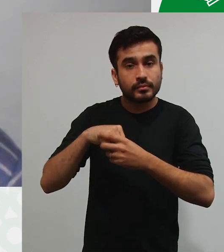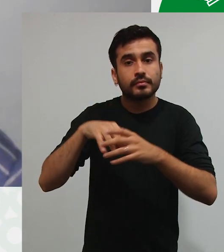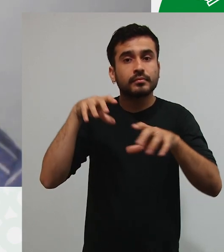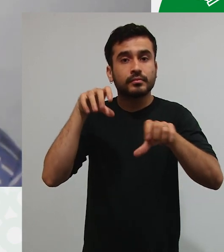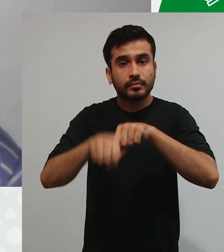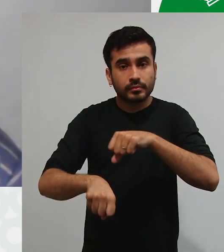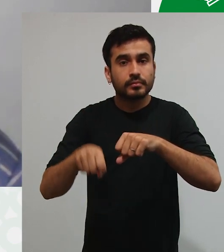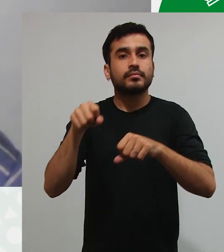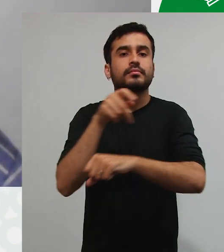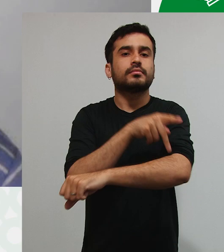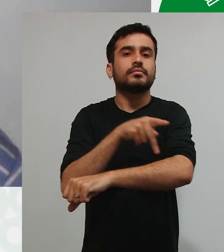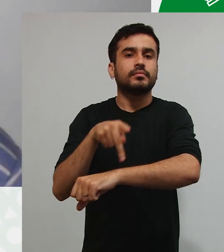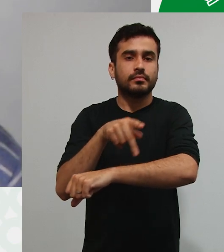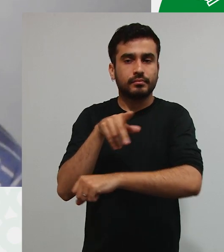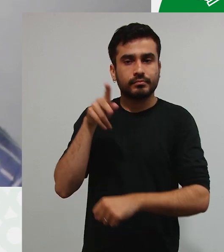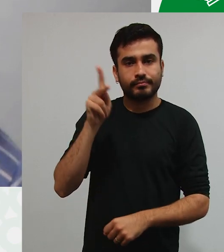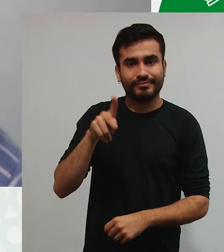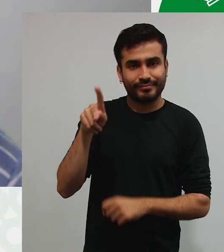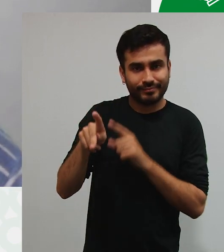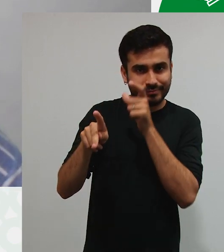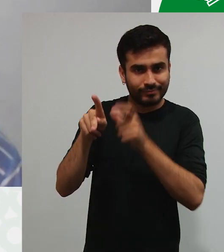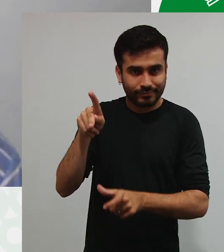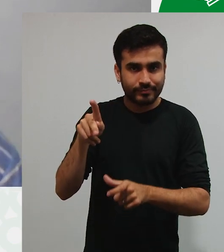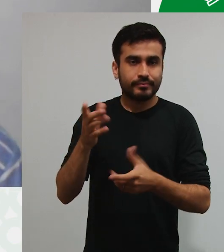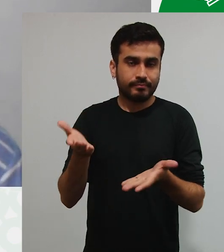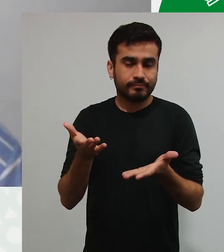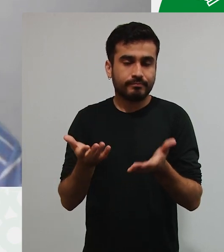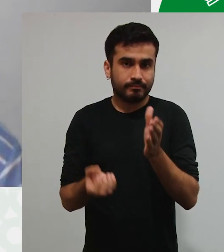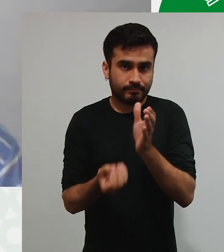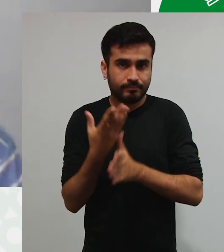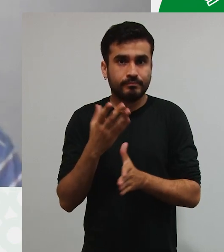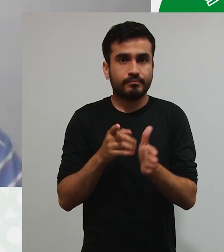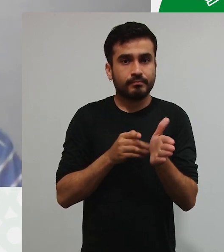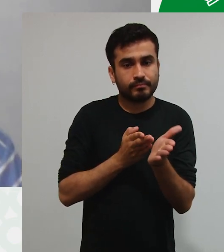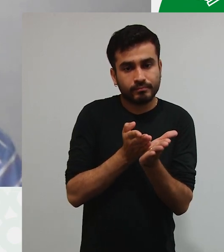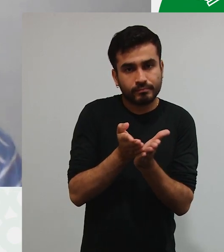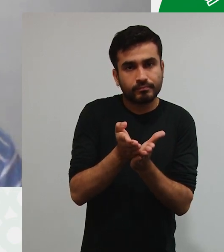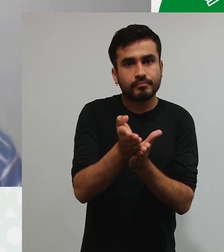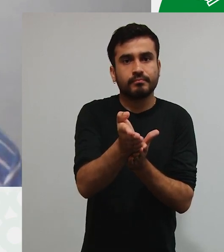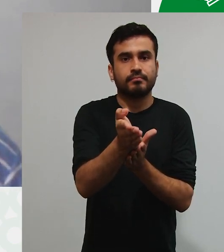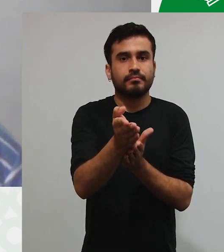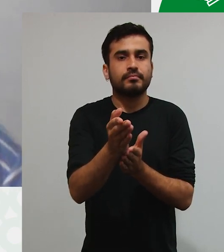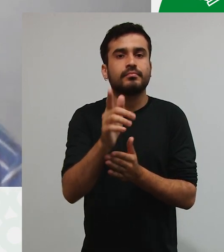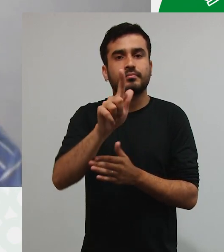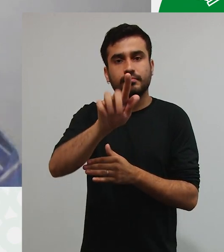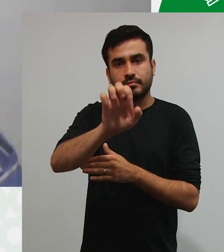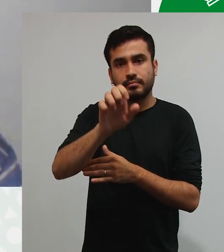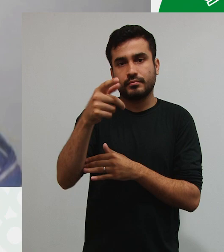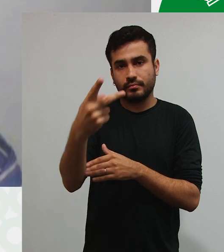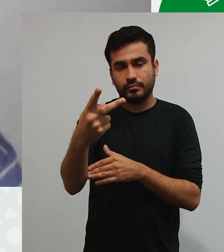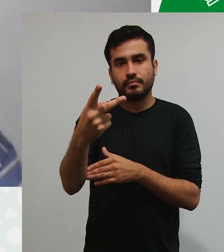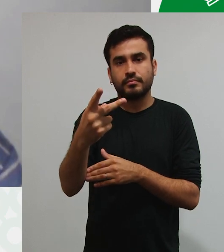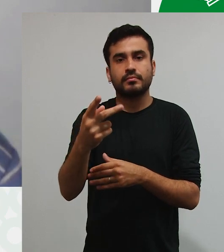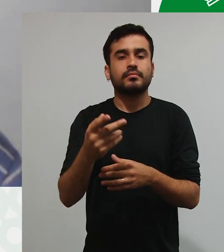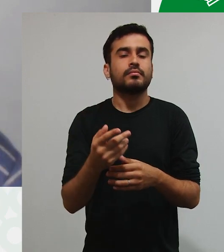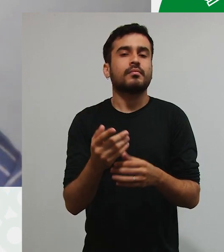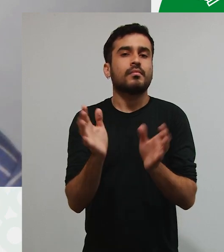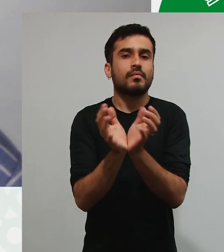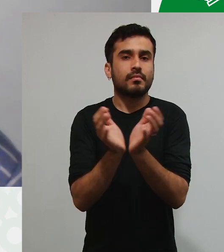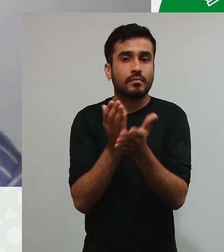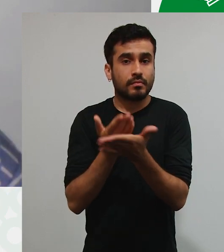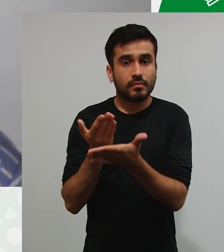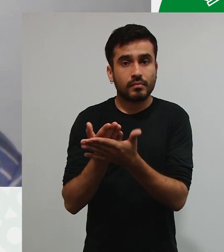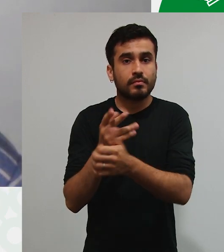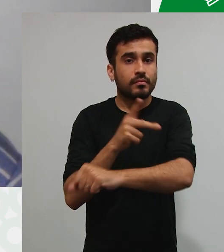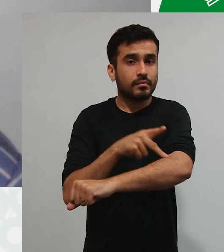nisso, eu crio uma linha de pesquisa dentro do GEP, que era o grupo de estudos pedagógicos que existia no